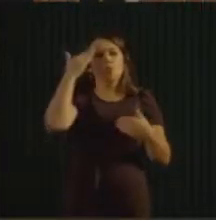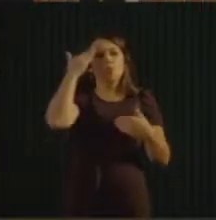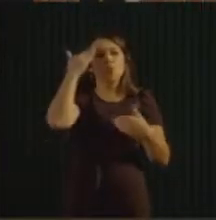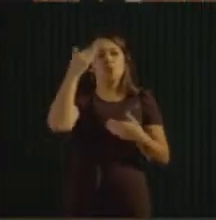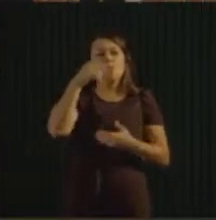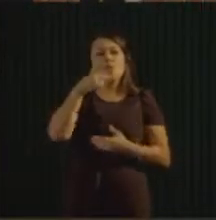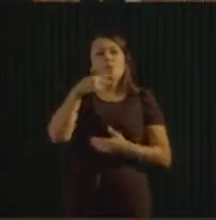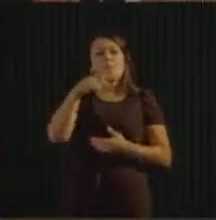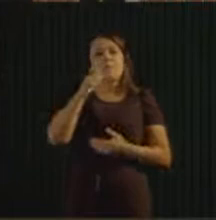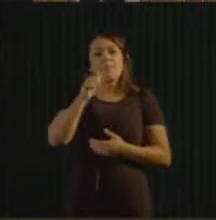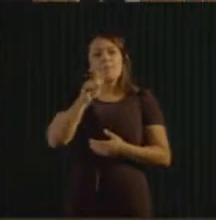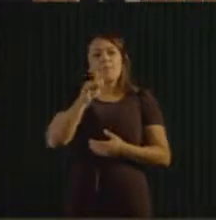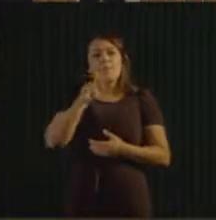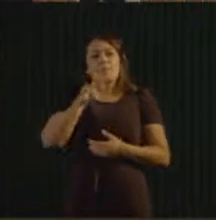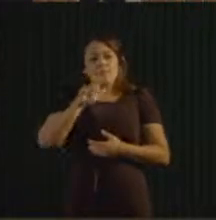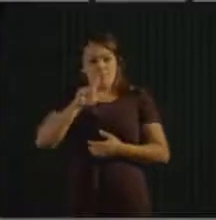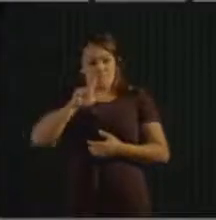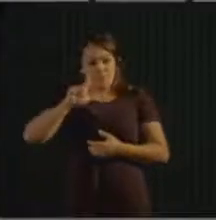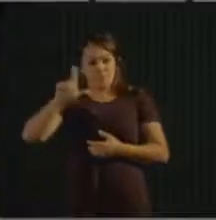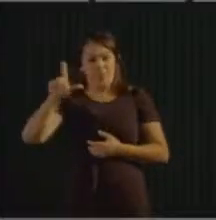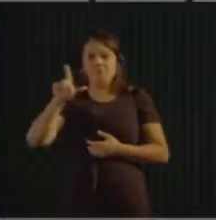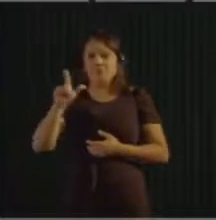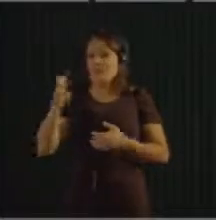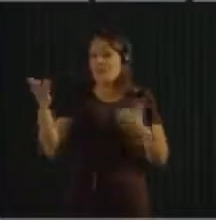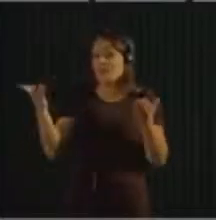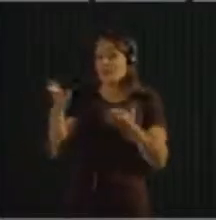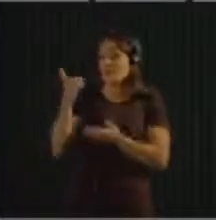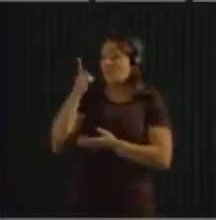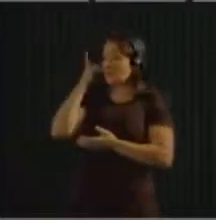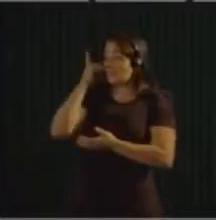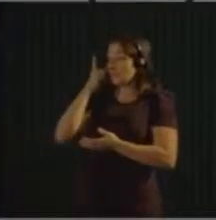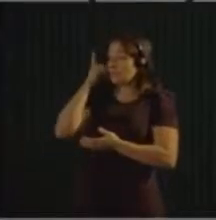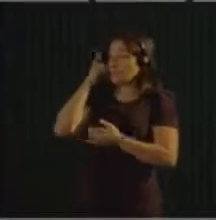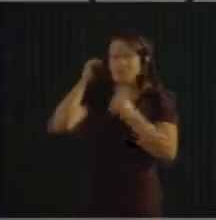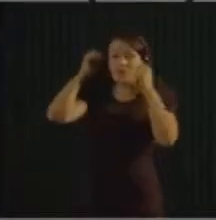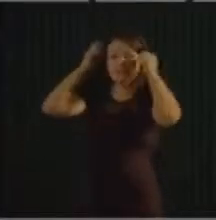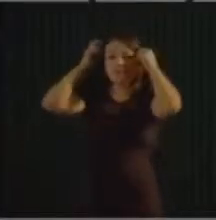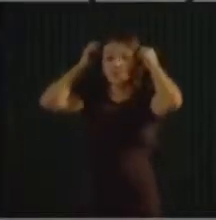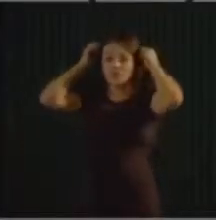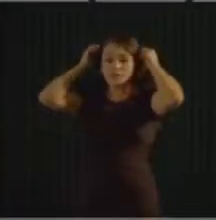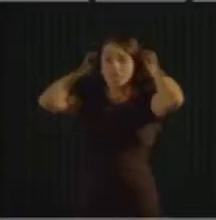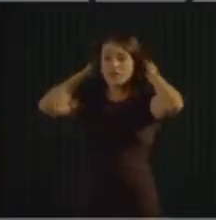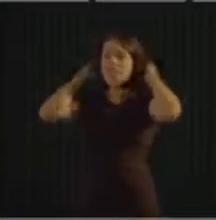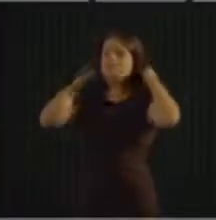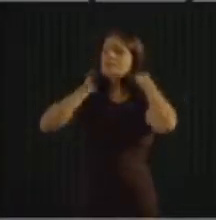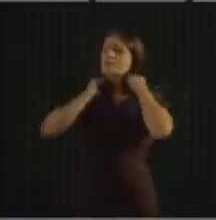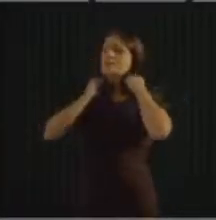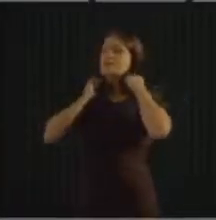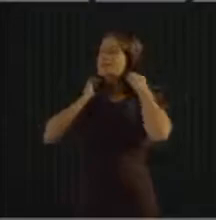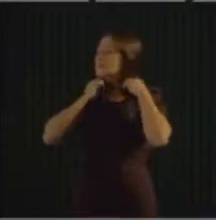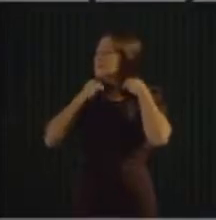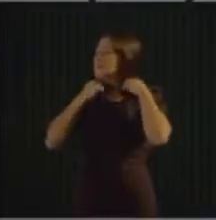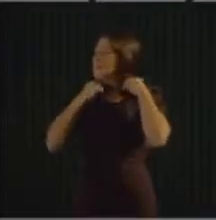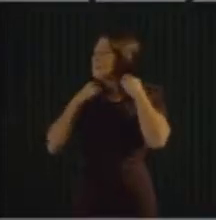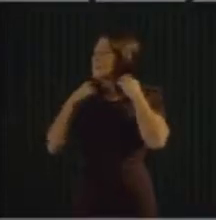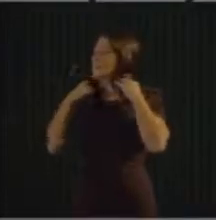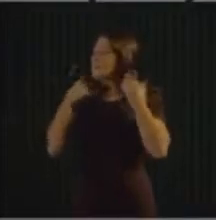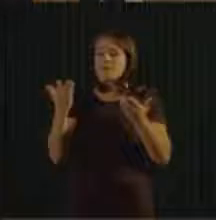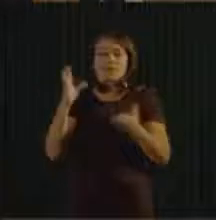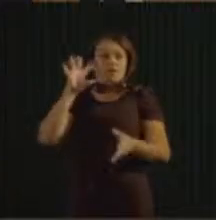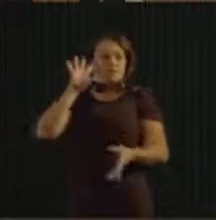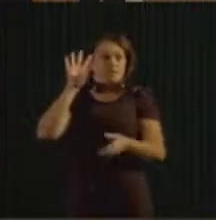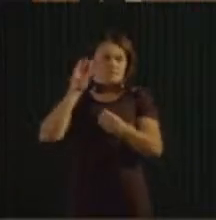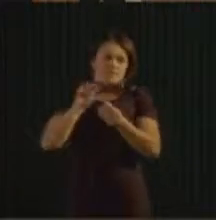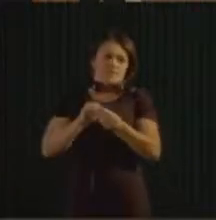Muito obrigada, Paul. E agora, deputado, gostaria de ouvir, nós gostaríamos de ouvir suas considerações, porque